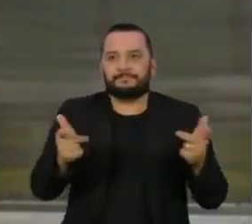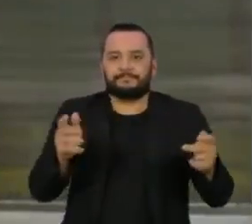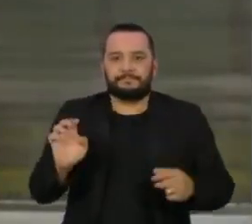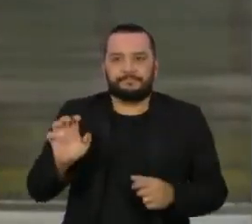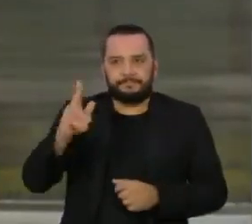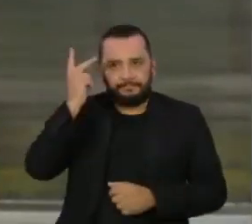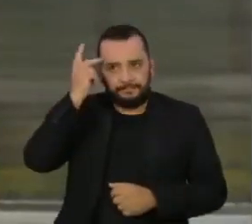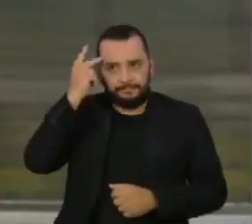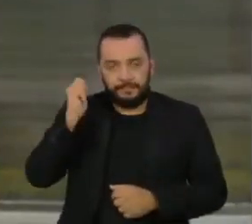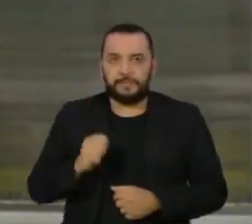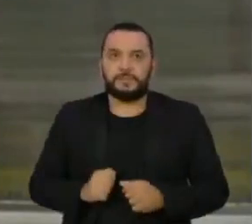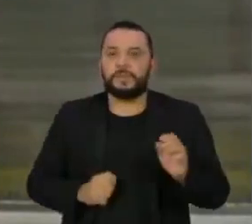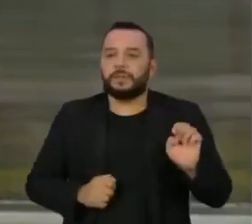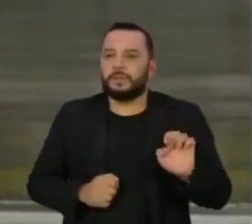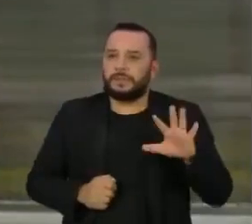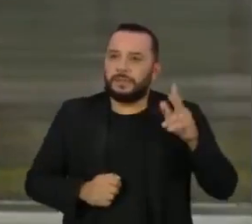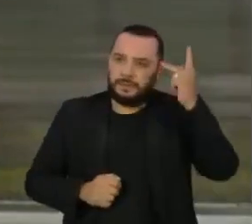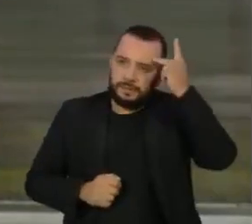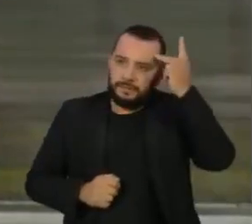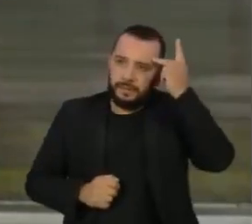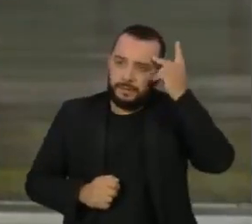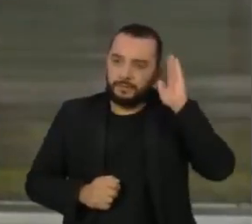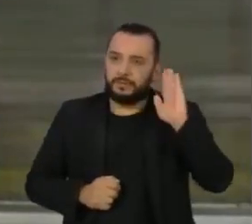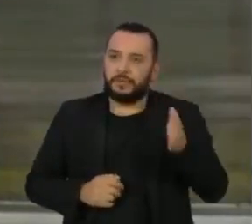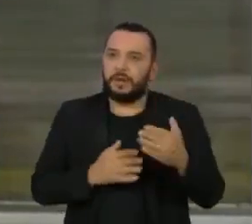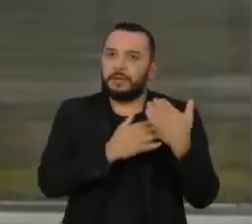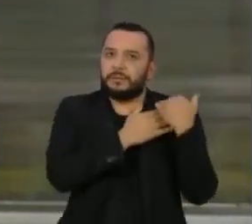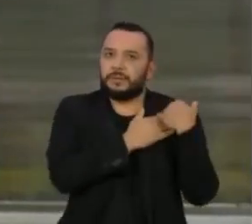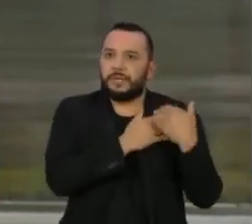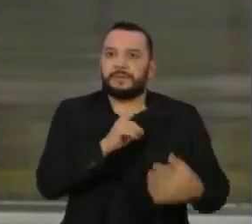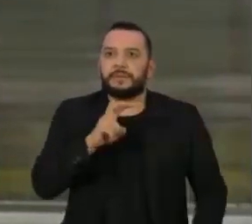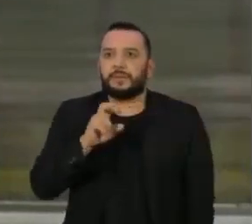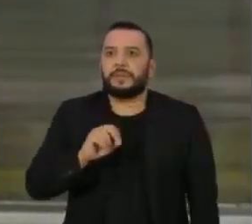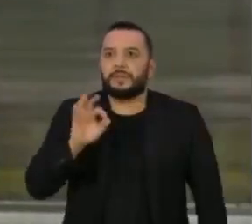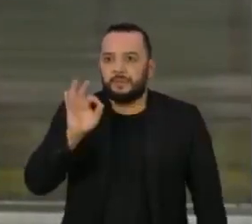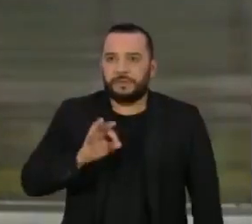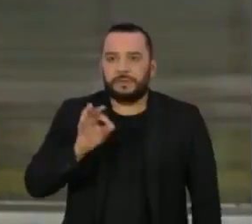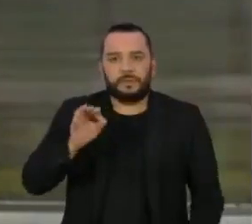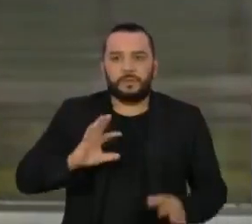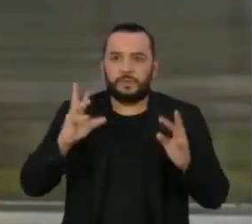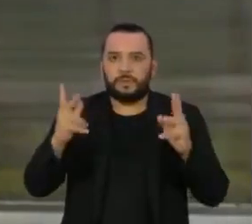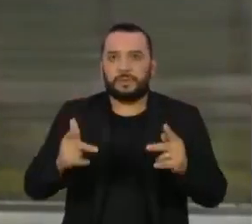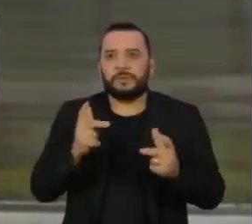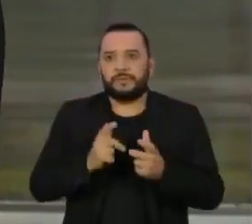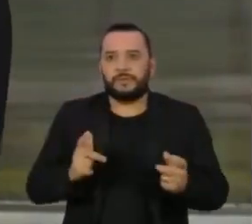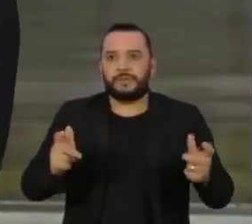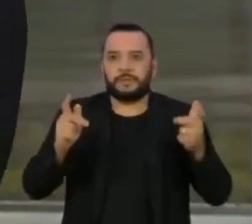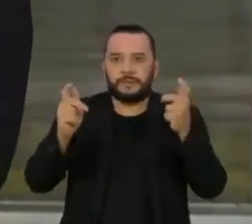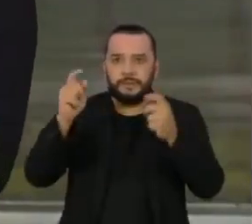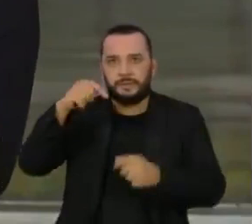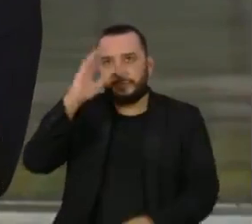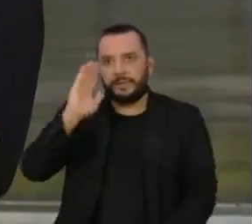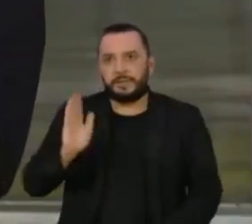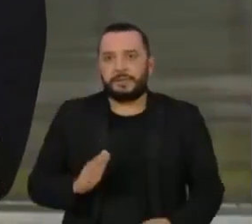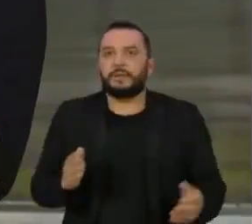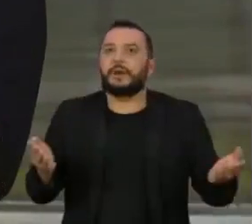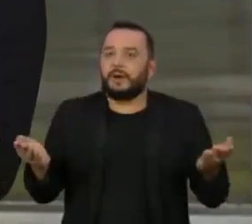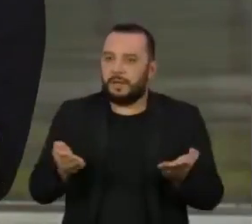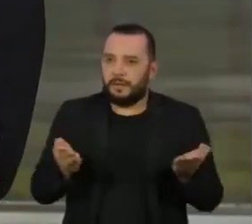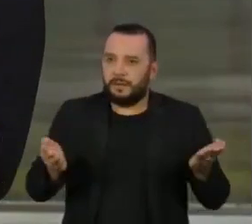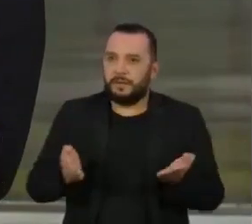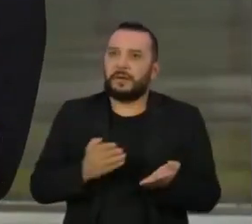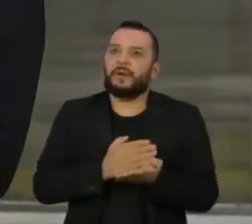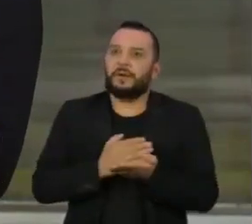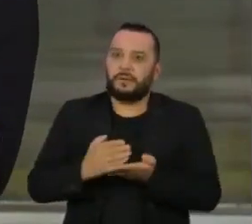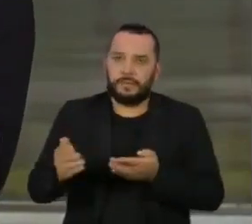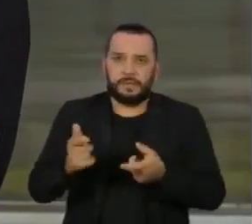São Paulo. O estado de São Paulo, responsável por praticamente 50% de toda a vacinação no Brasil, agora começa